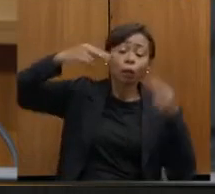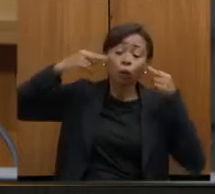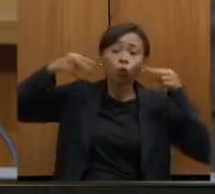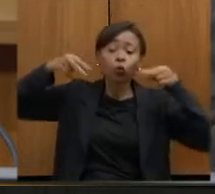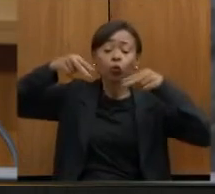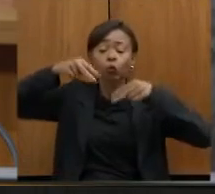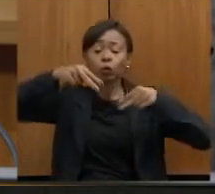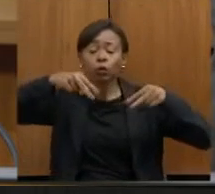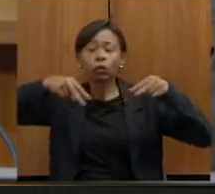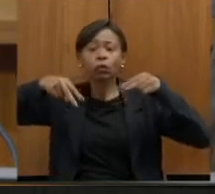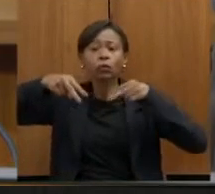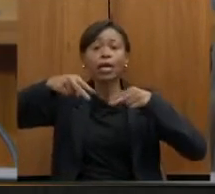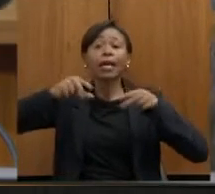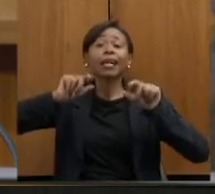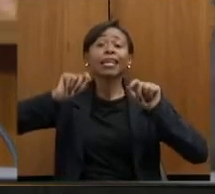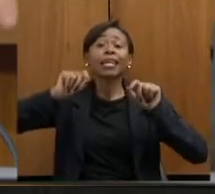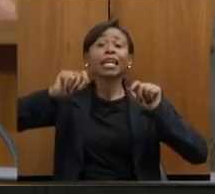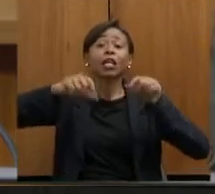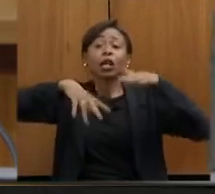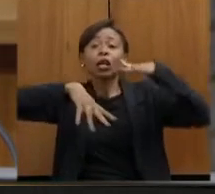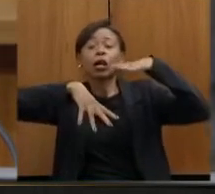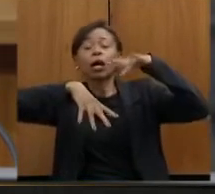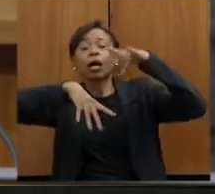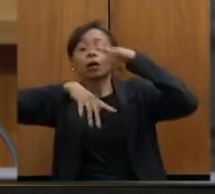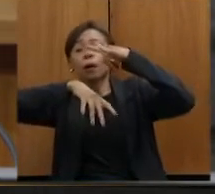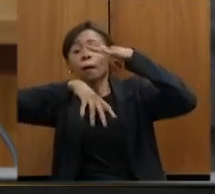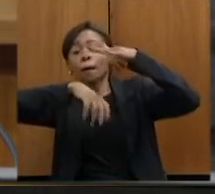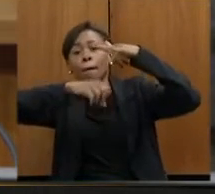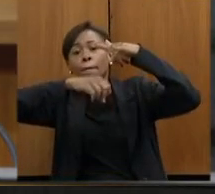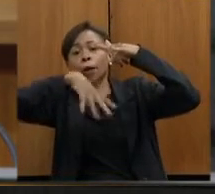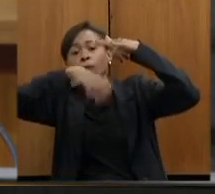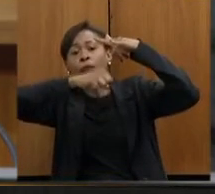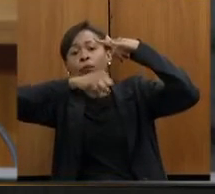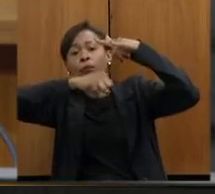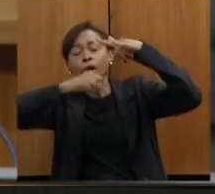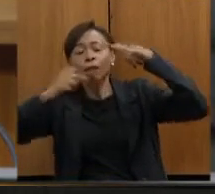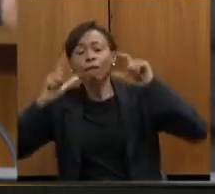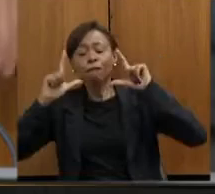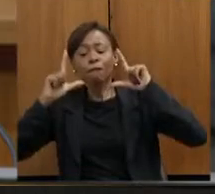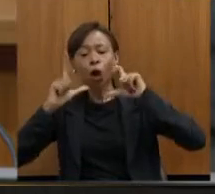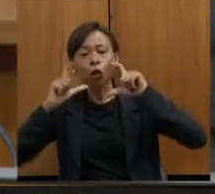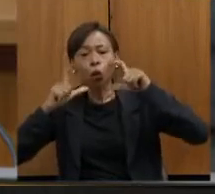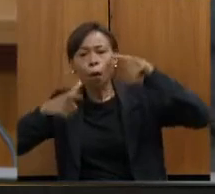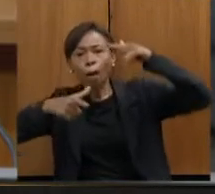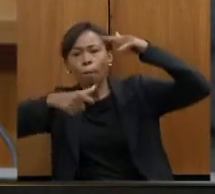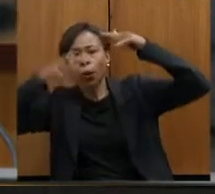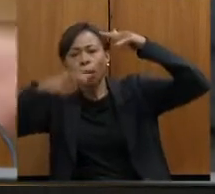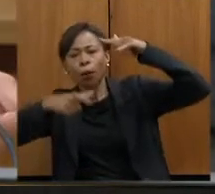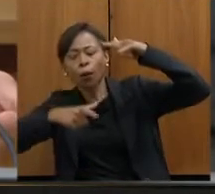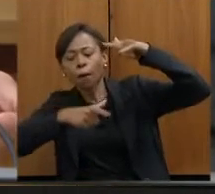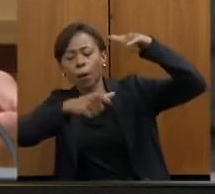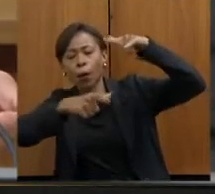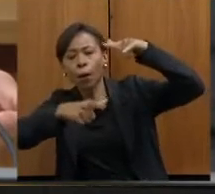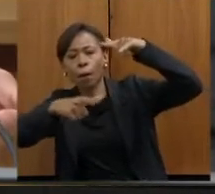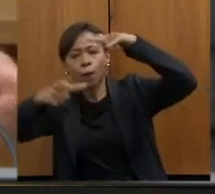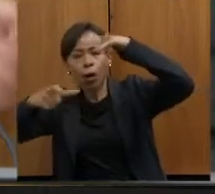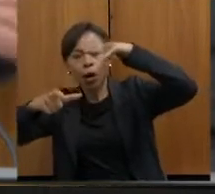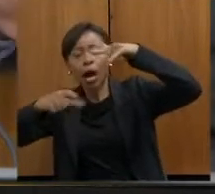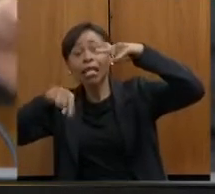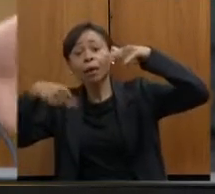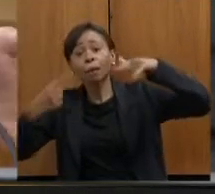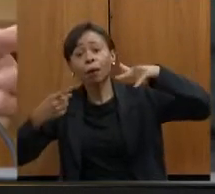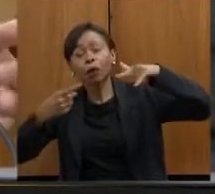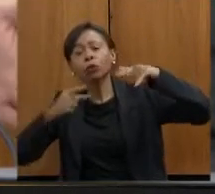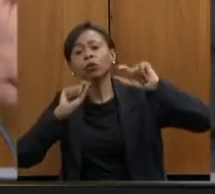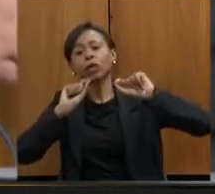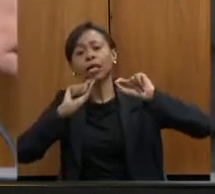voo com um equipamento que tira fotos, com altíssima precisão da área. E essas fotos, elas são convertidas em mapas. Então, eu